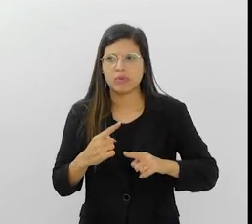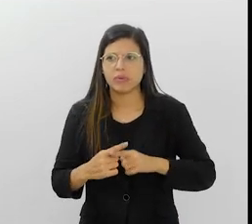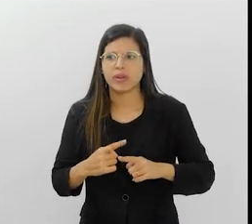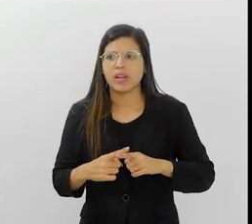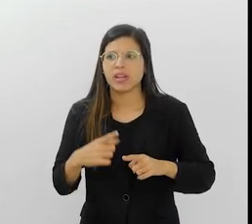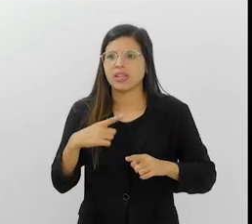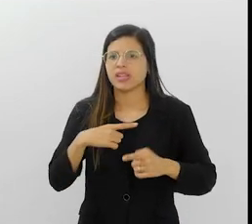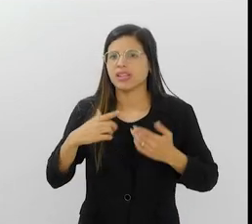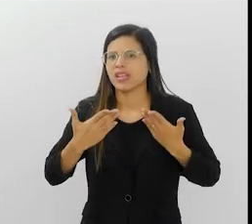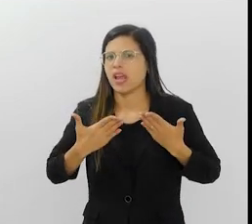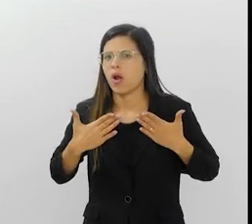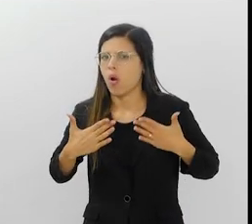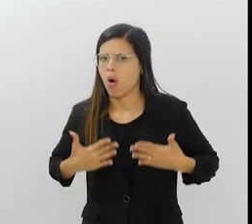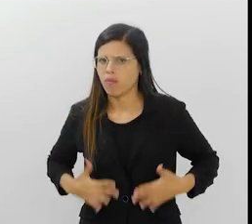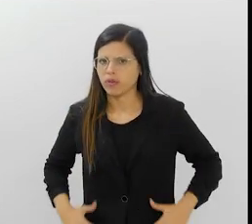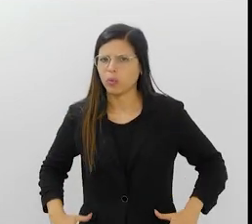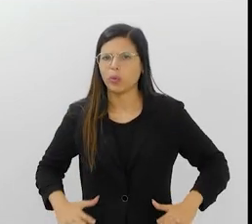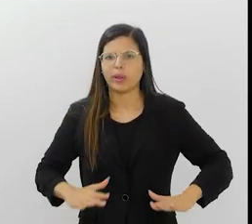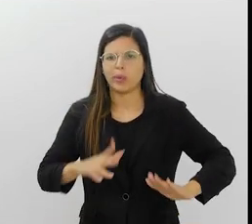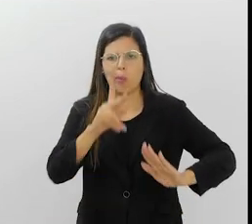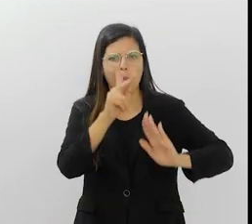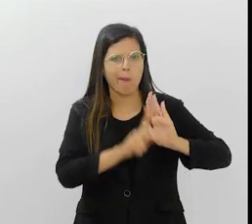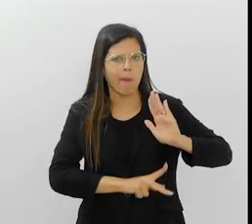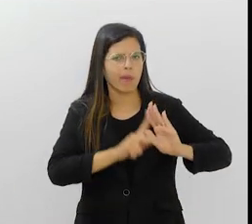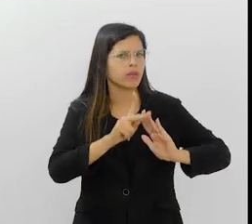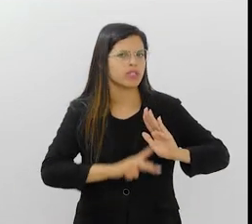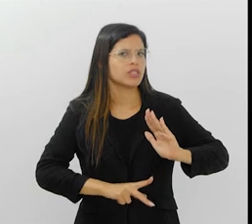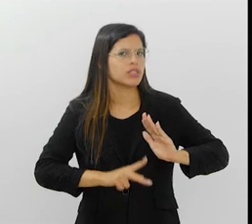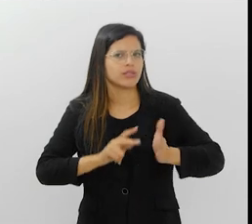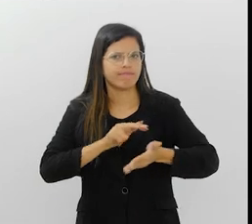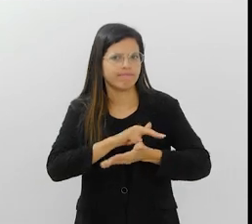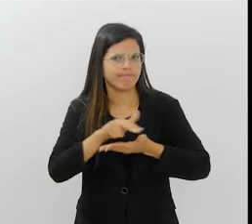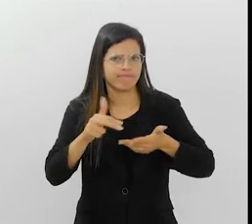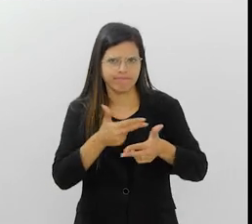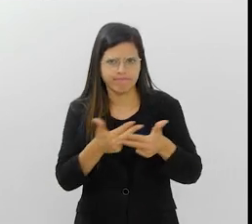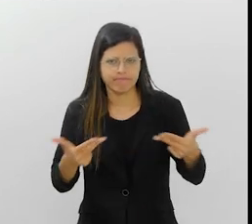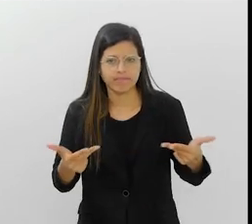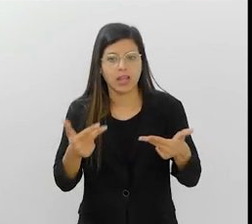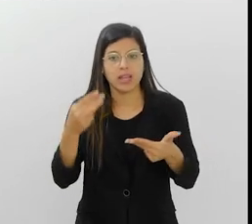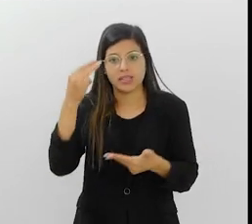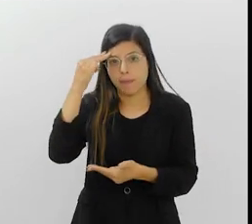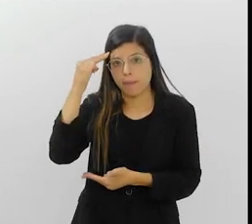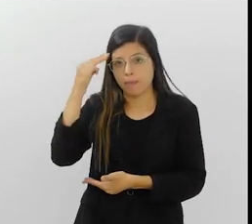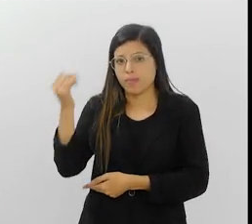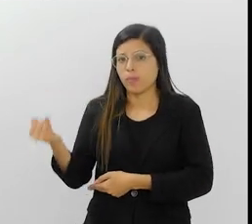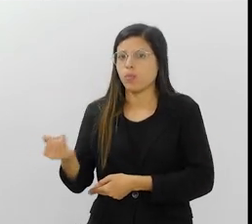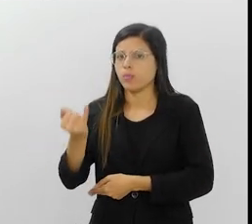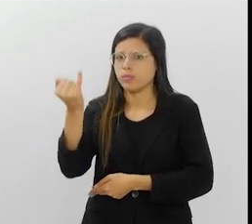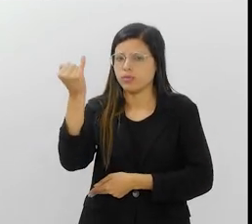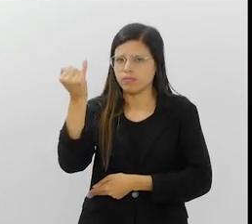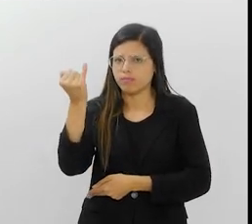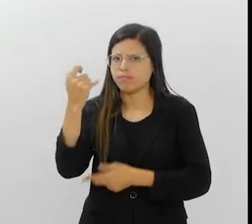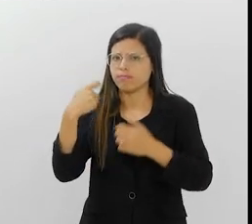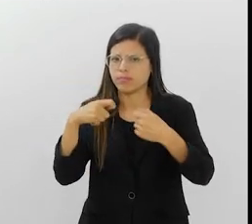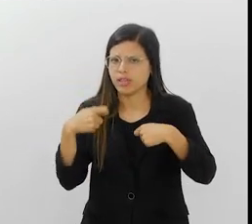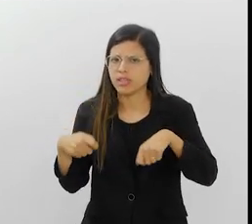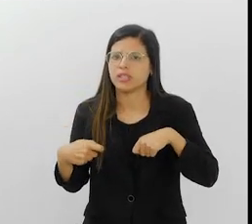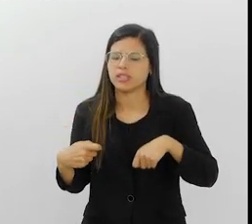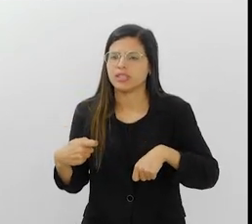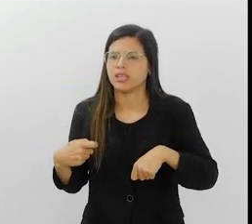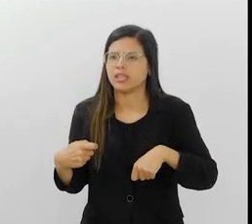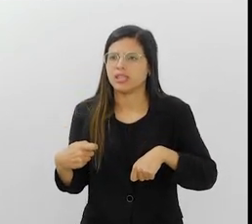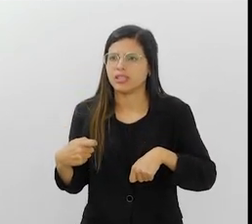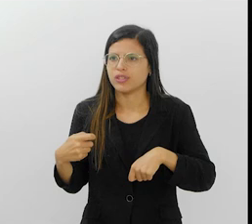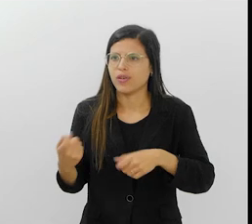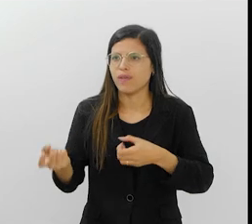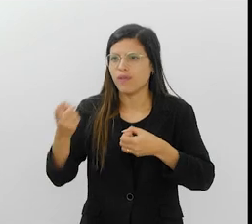ele devia ter em casa figurinos, projetos, enfim, um monte de coisa, né? Então essa memória é importante colocar aqui, que precisa ser